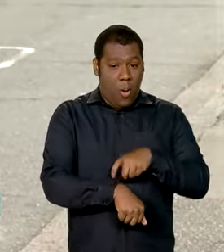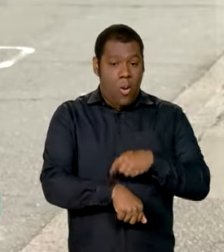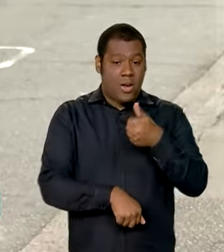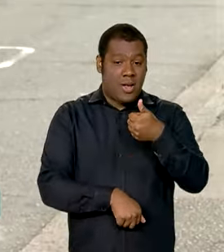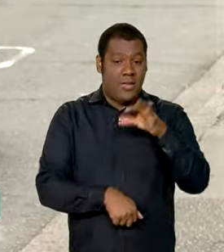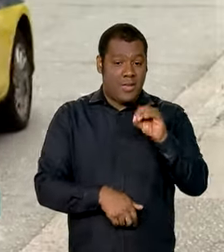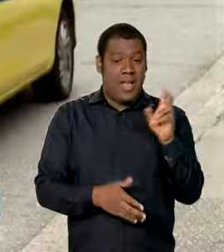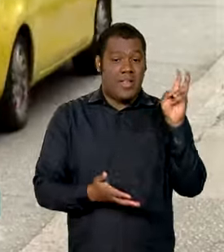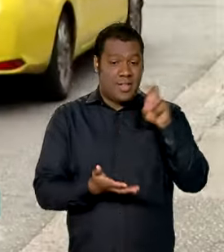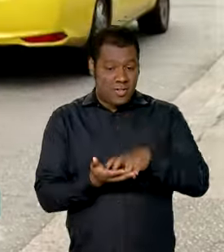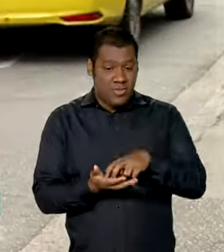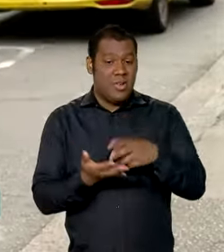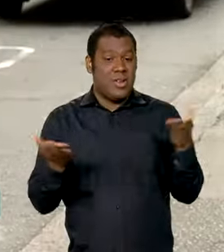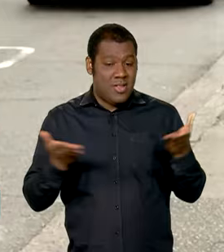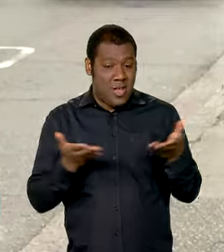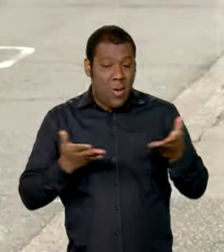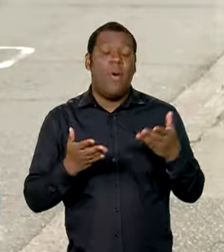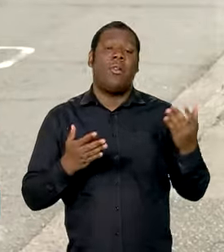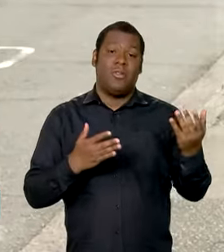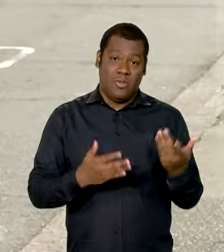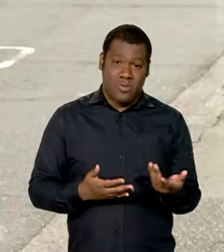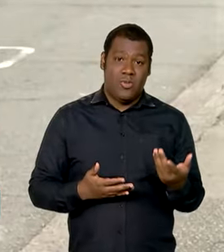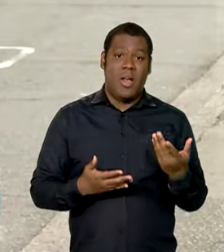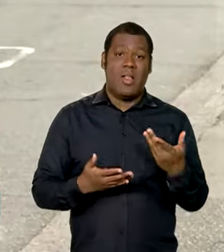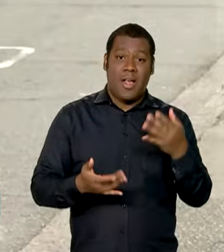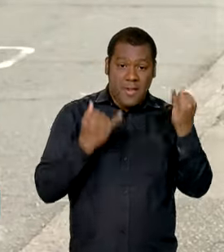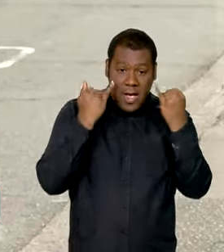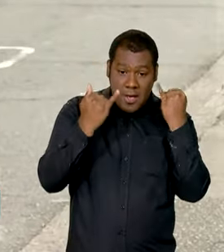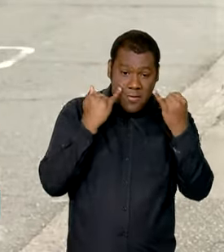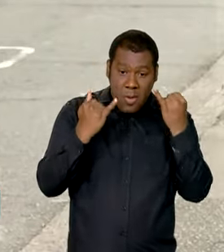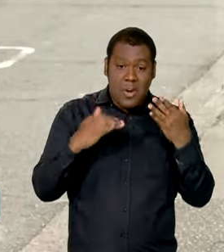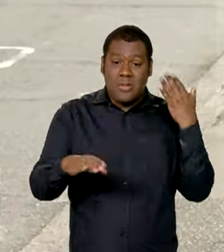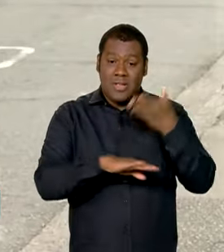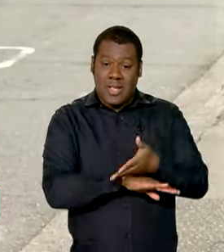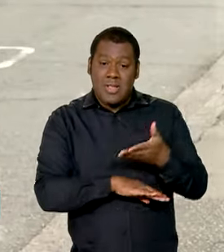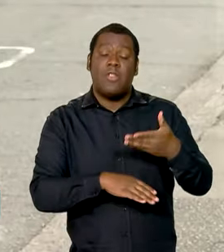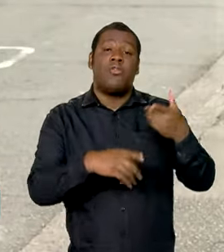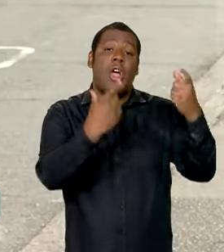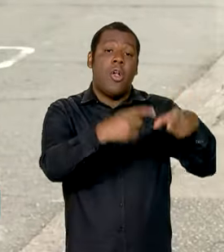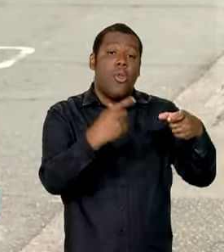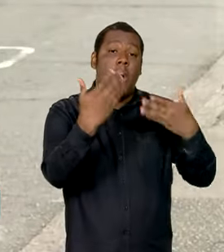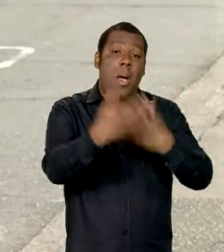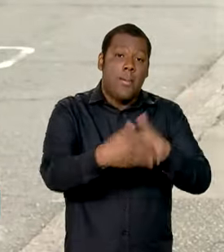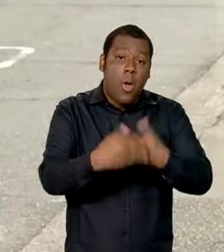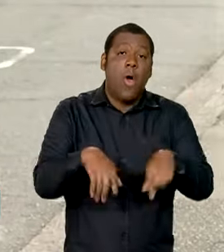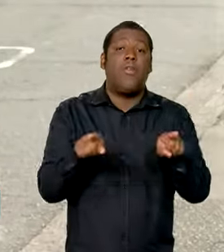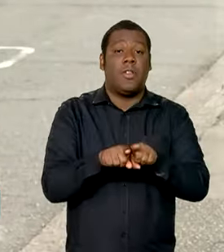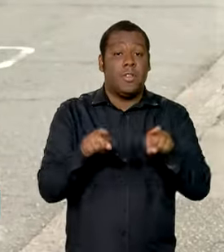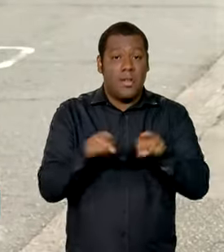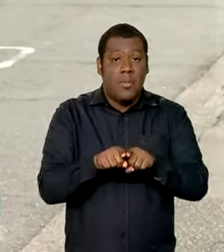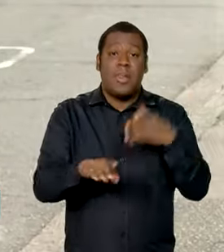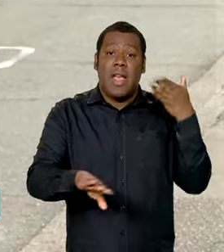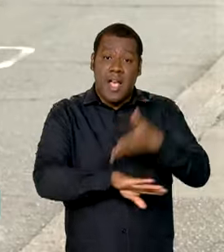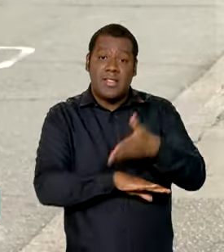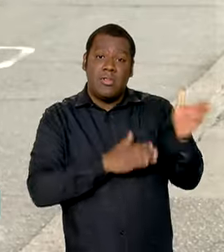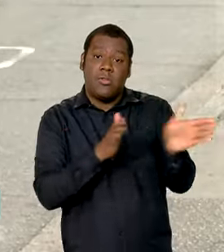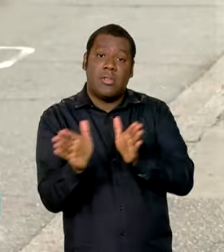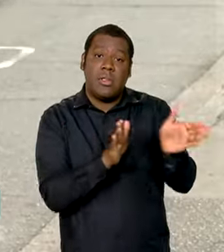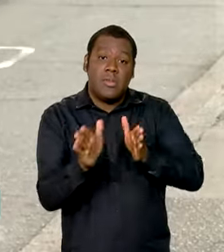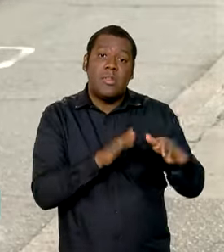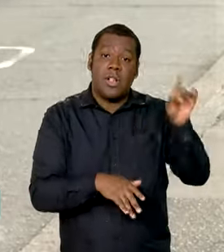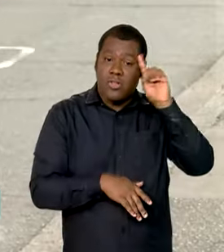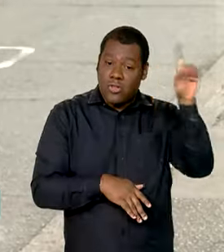manhã. O cartão traz informações sobre o local de prova e recursos de acessibilidade. Para acessá-lo, o